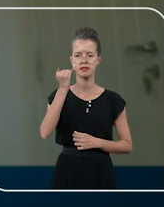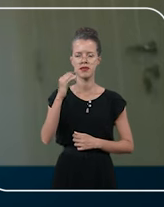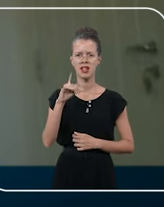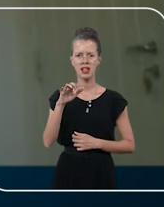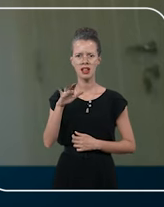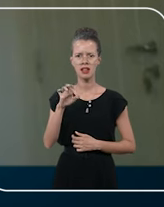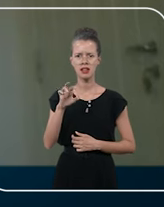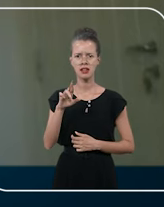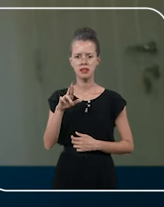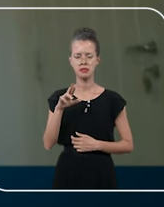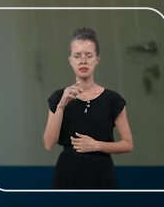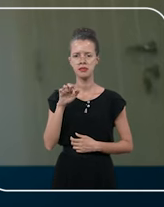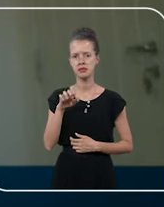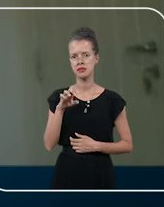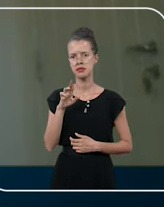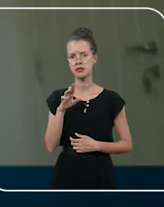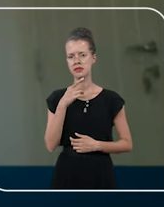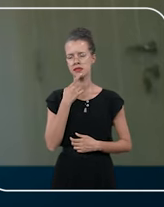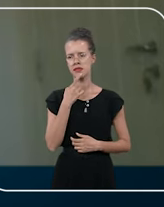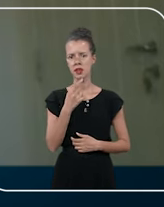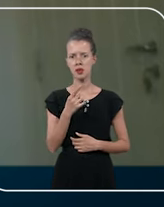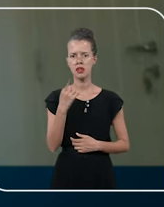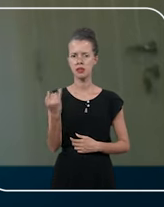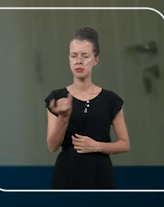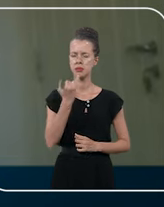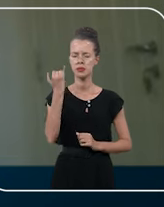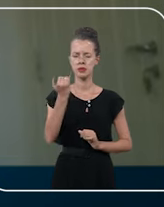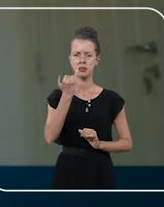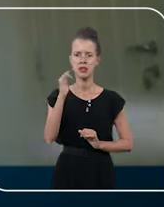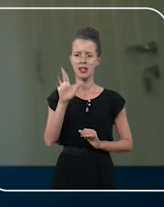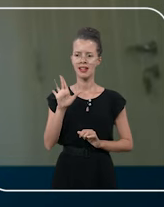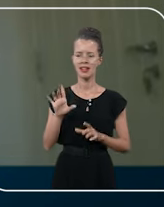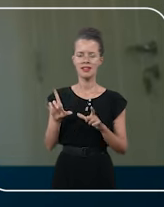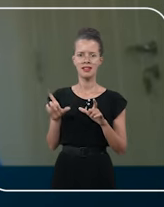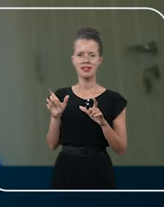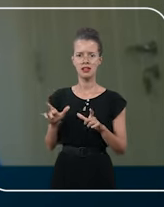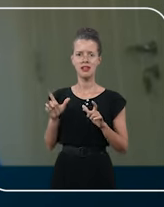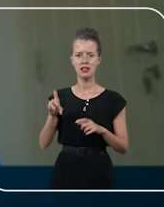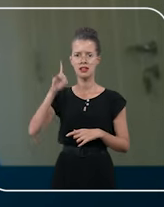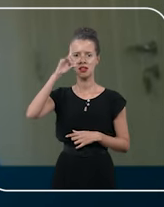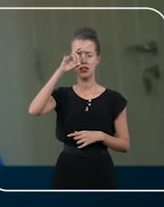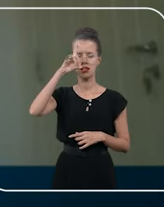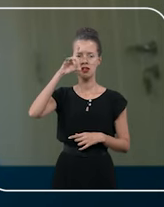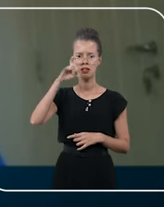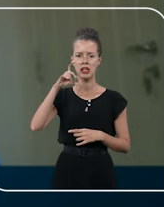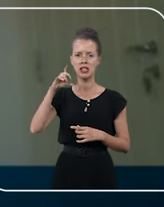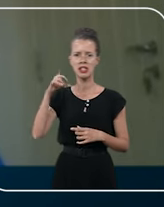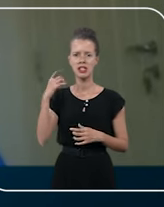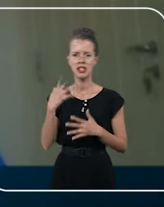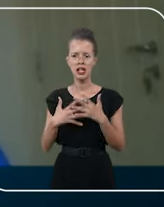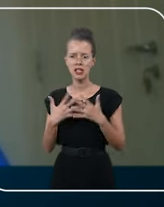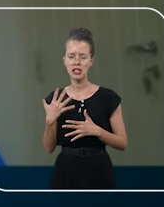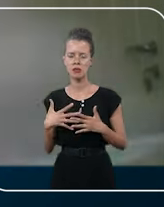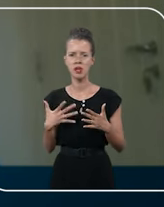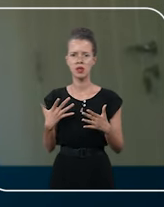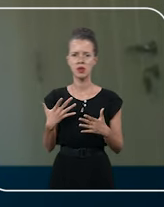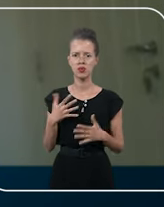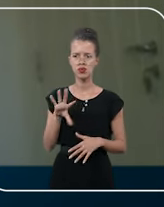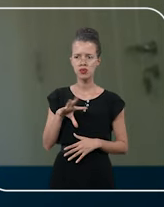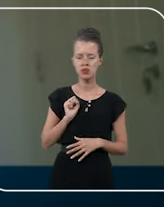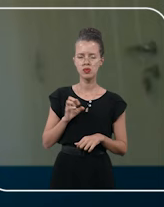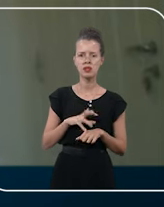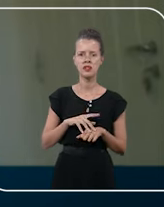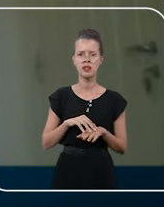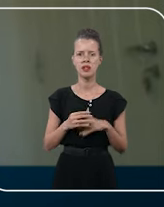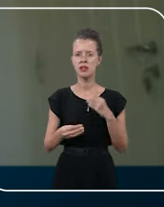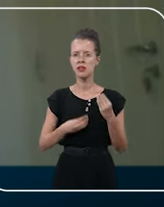anteriormente, ela é relevante. Então, o que, que na clínica auxiliou para ocasionar o dano, se não teve